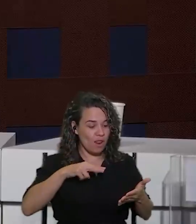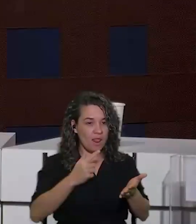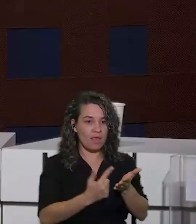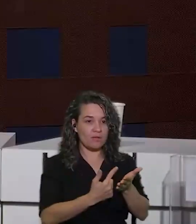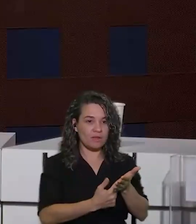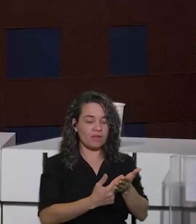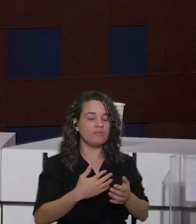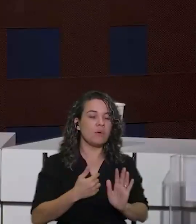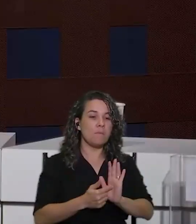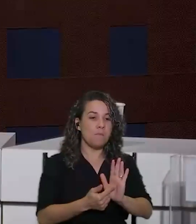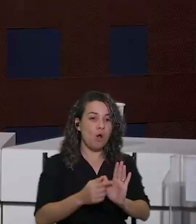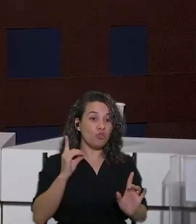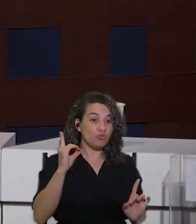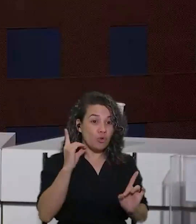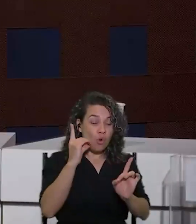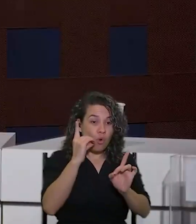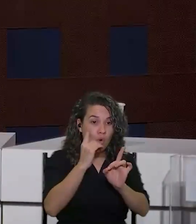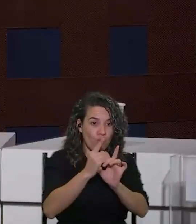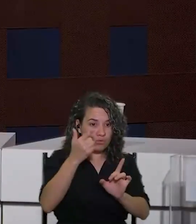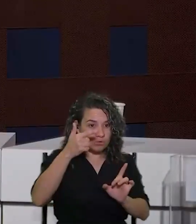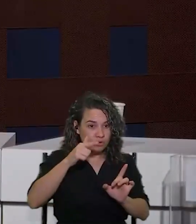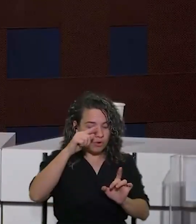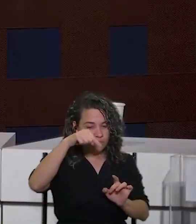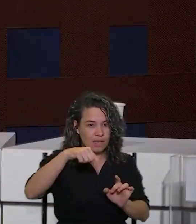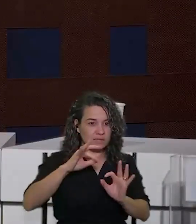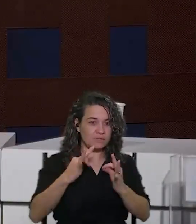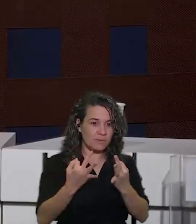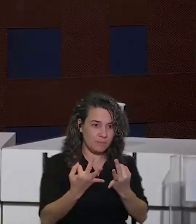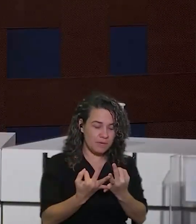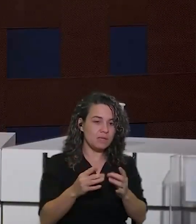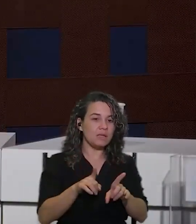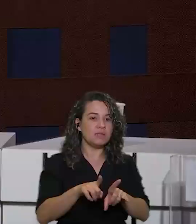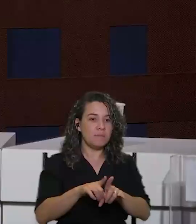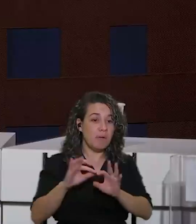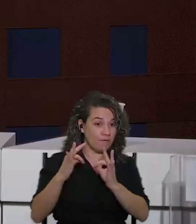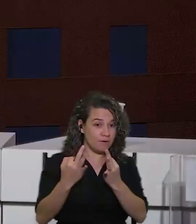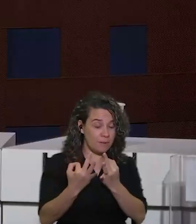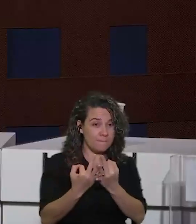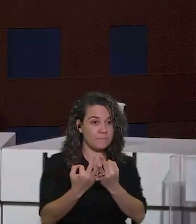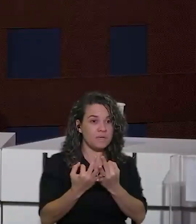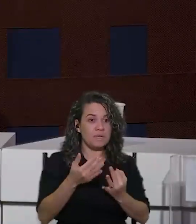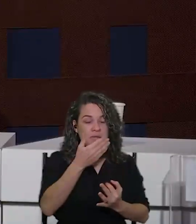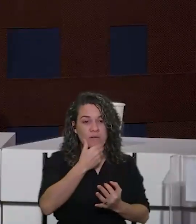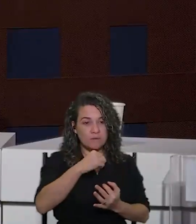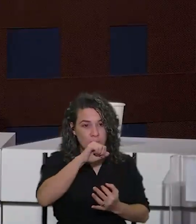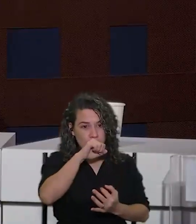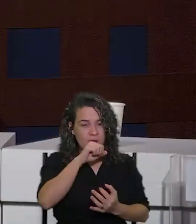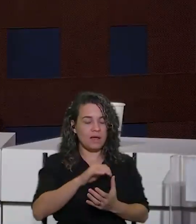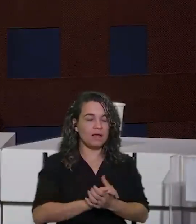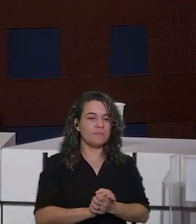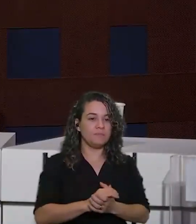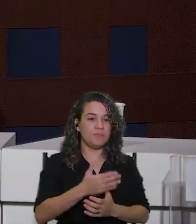família, o reencontro dessa família paterna, que depois, né, ele faleceu, mas a mãe dele foi para